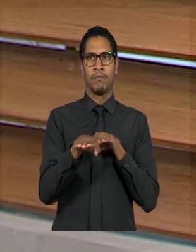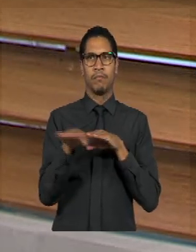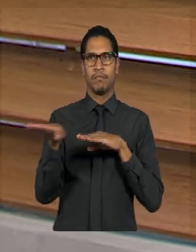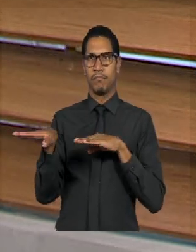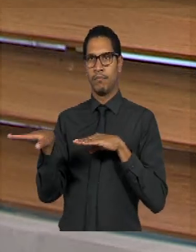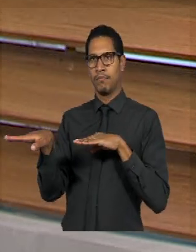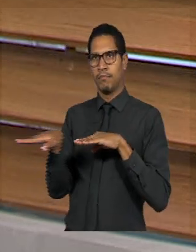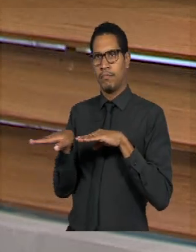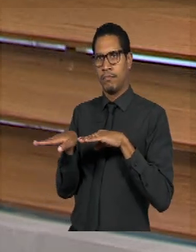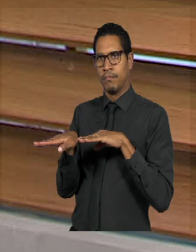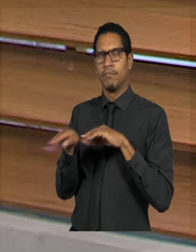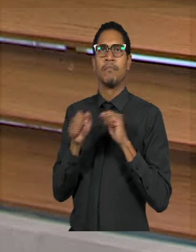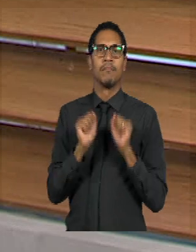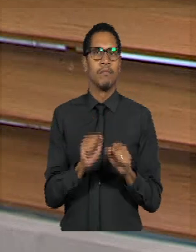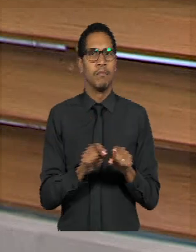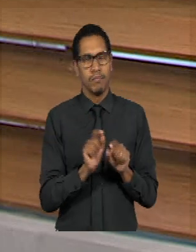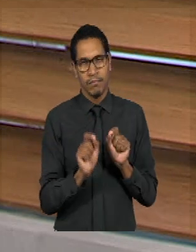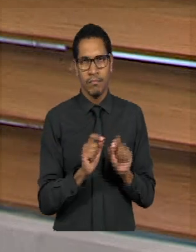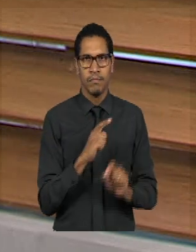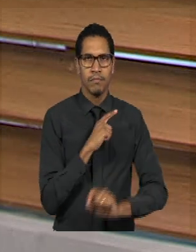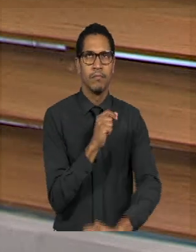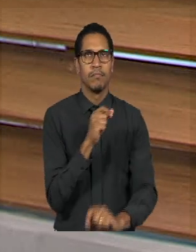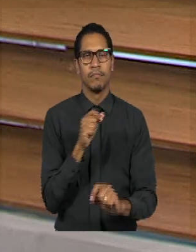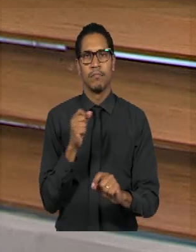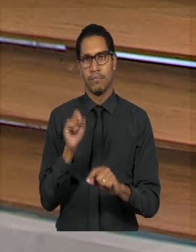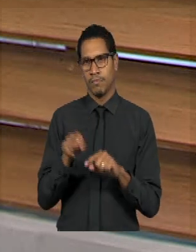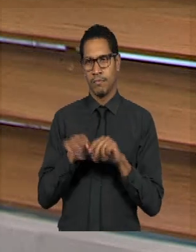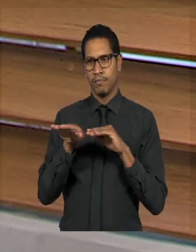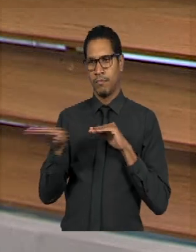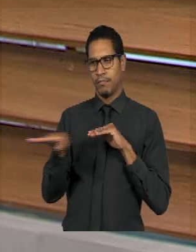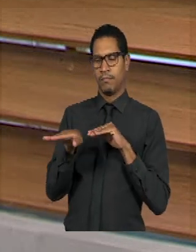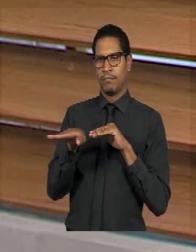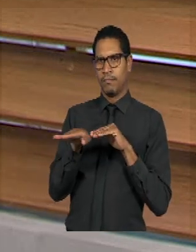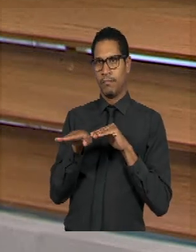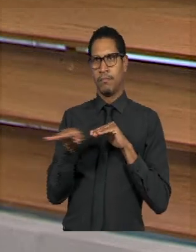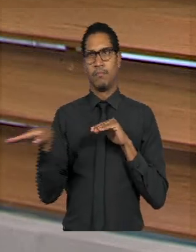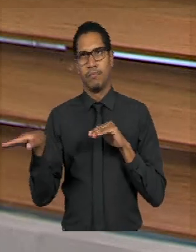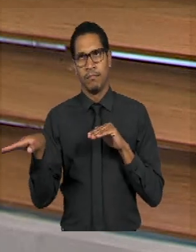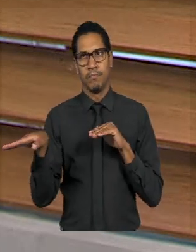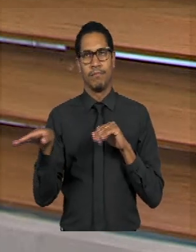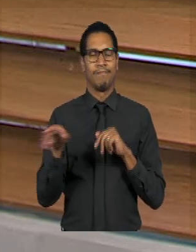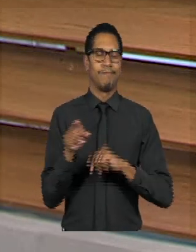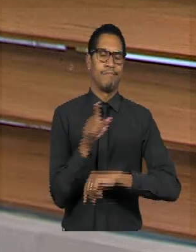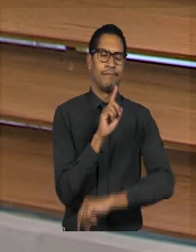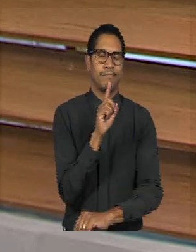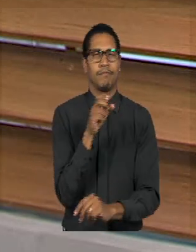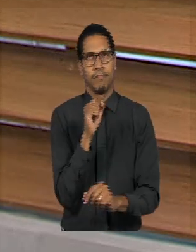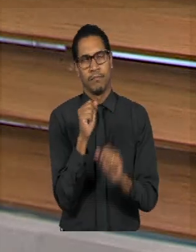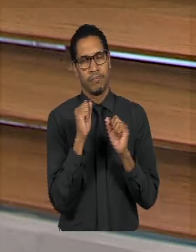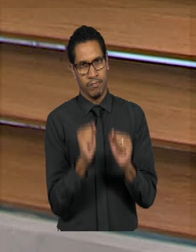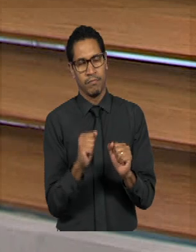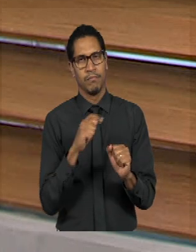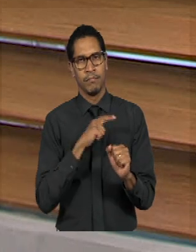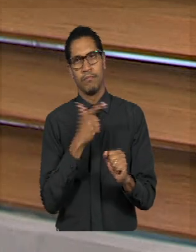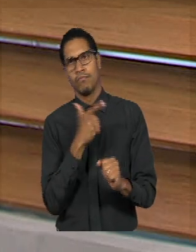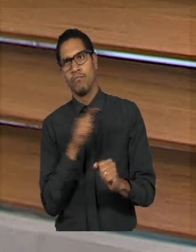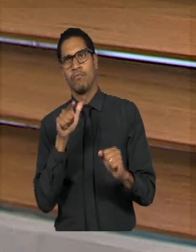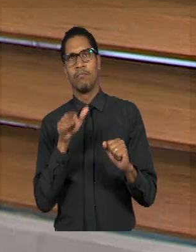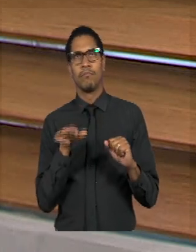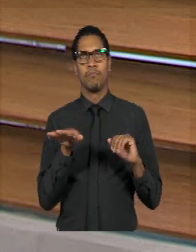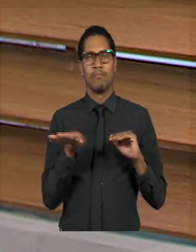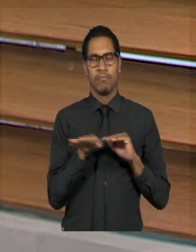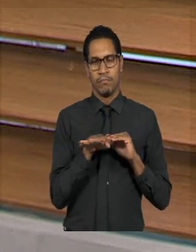acidente. Porque você avançar, a possibilidade de você causar um acidente... É